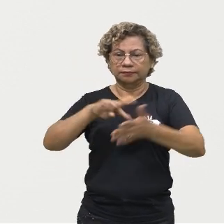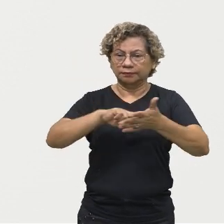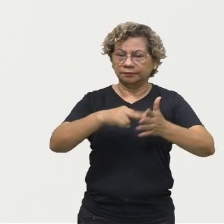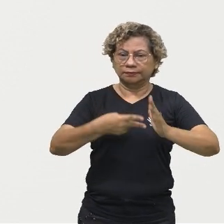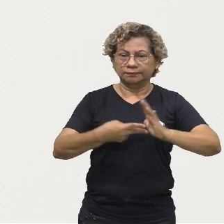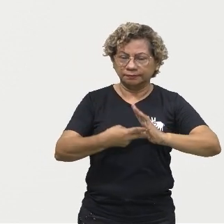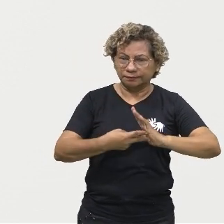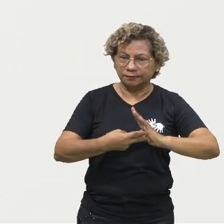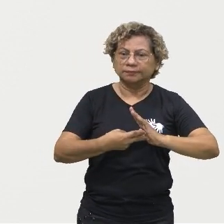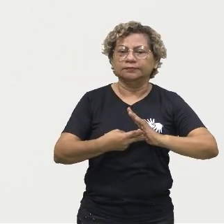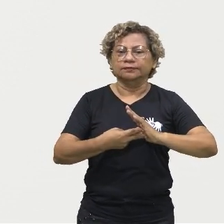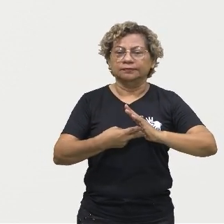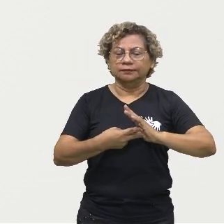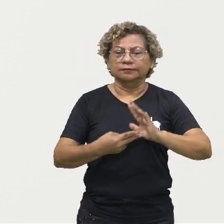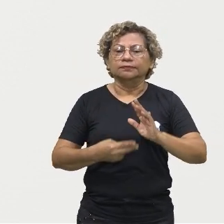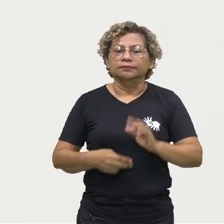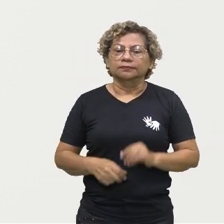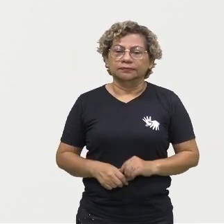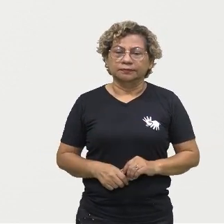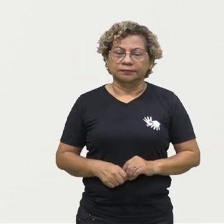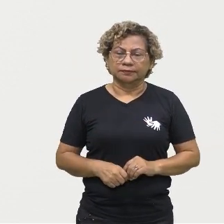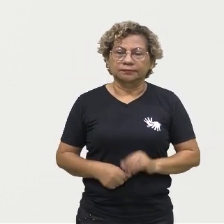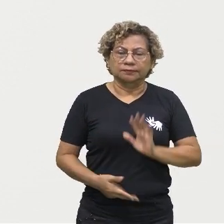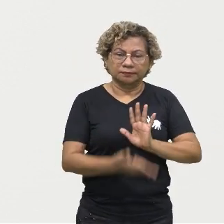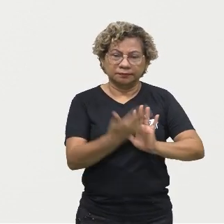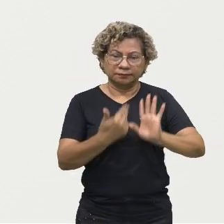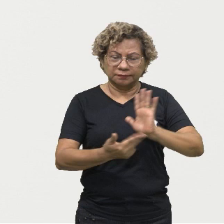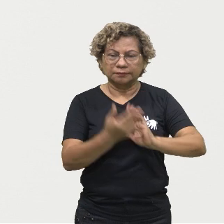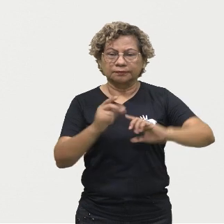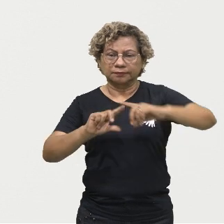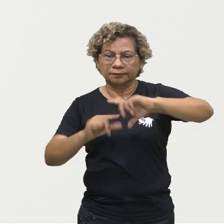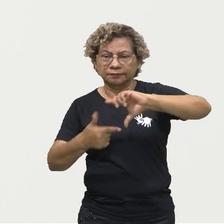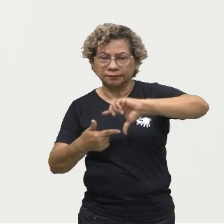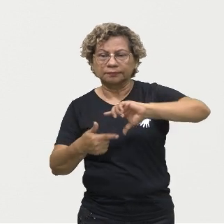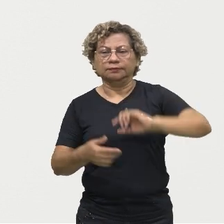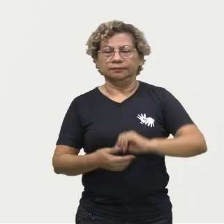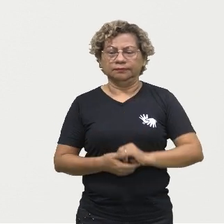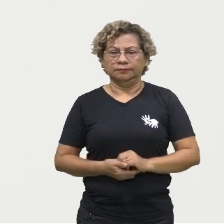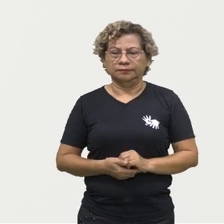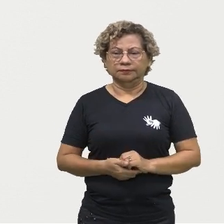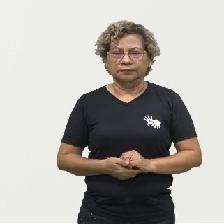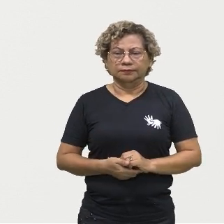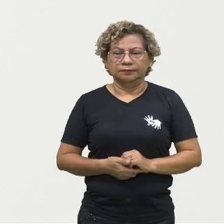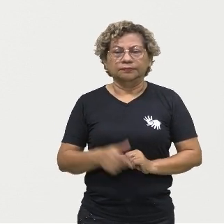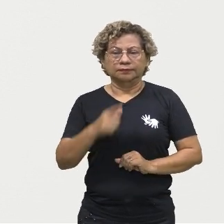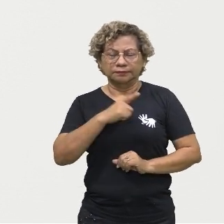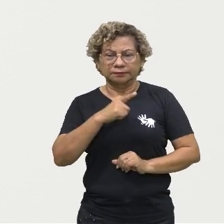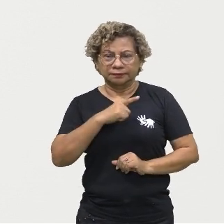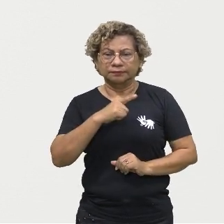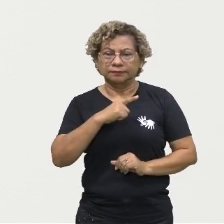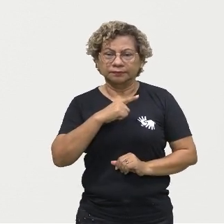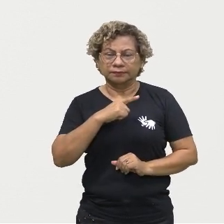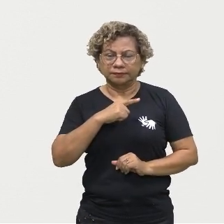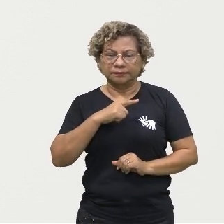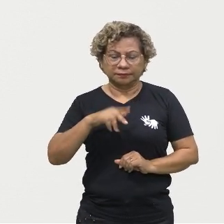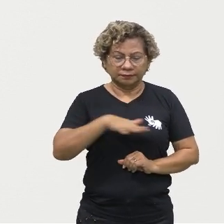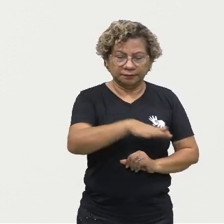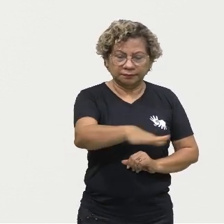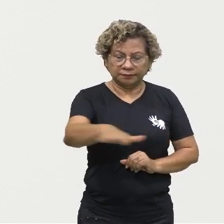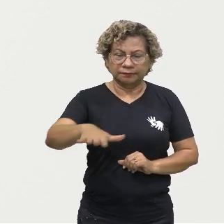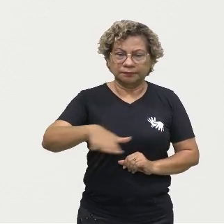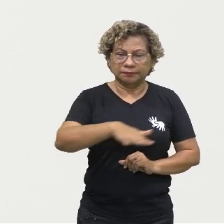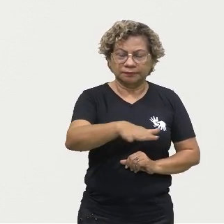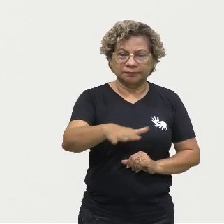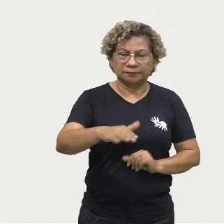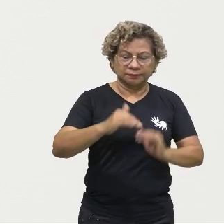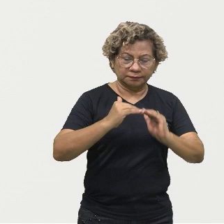meio de figuras geométricas que representam as partes de um objeto no mesmo plano, sem